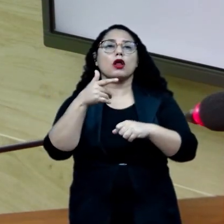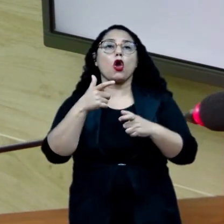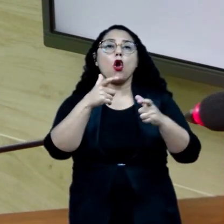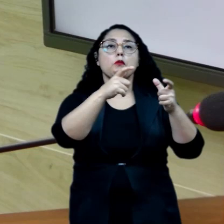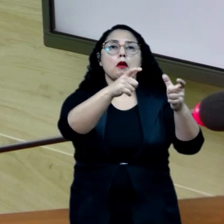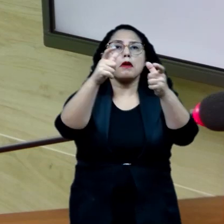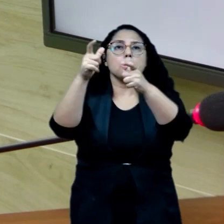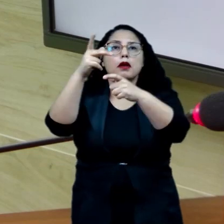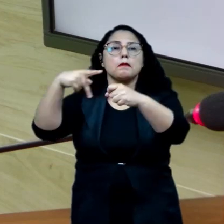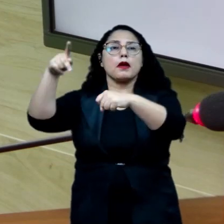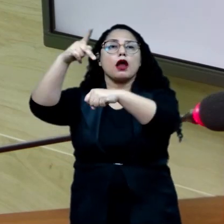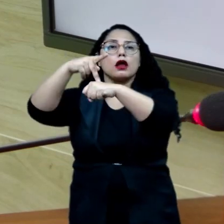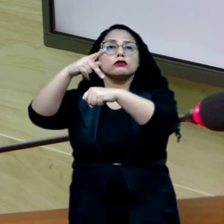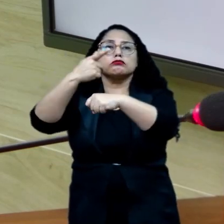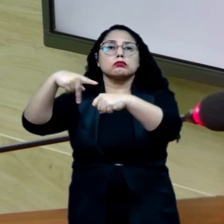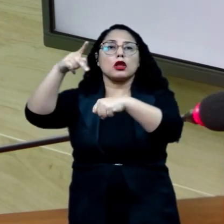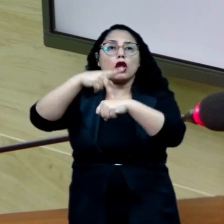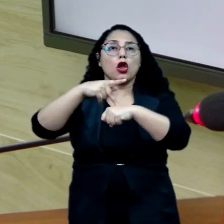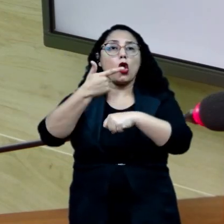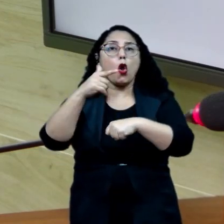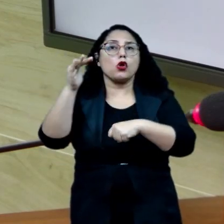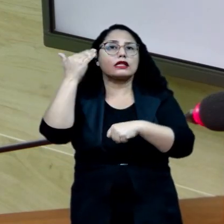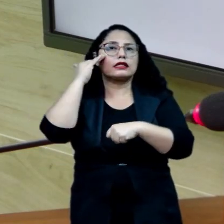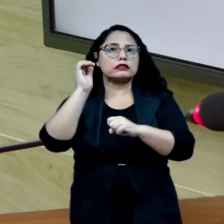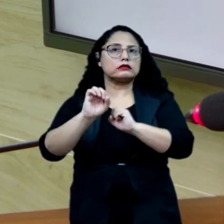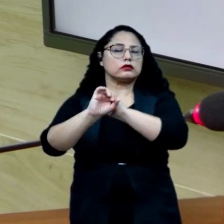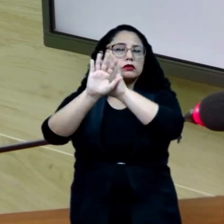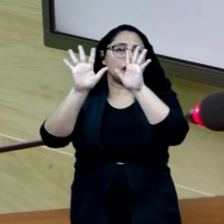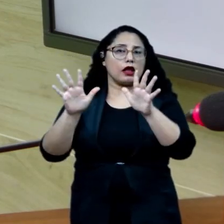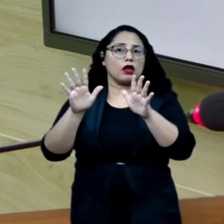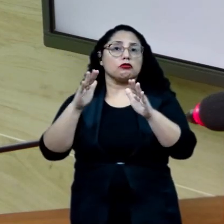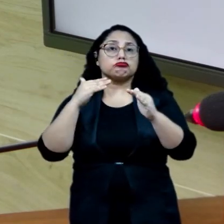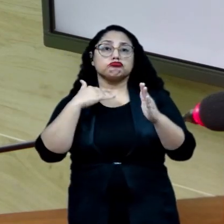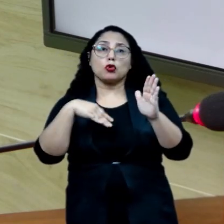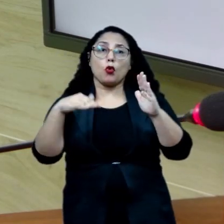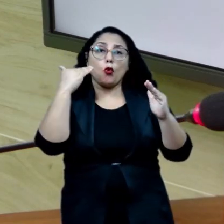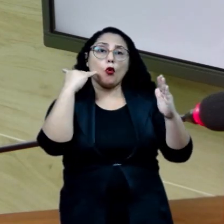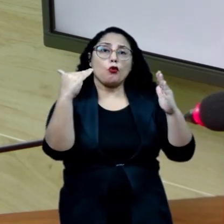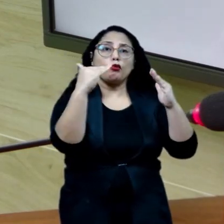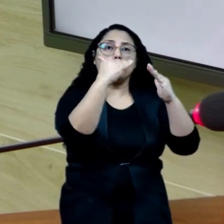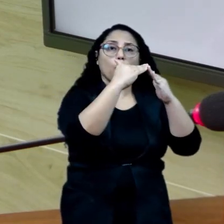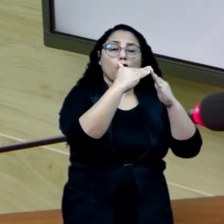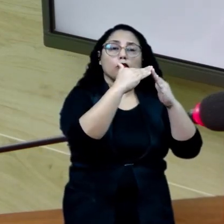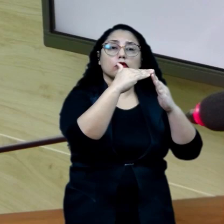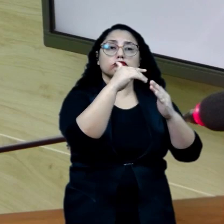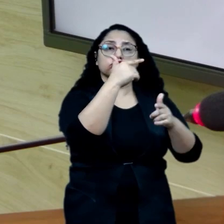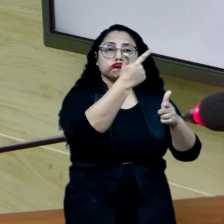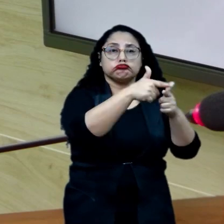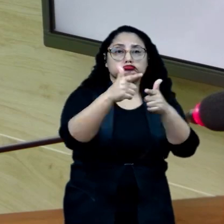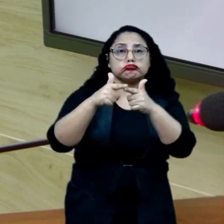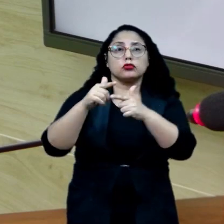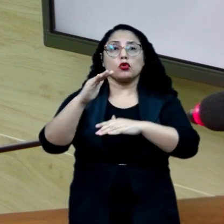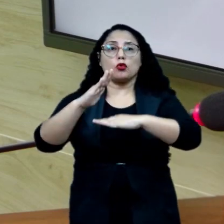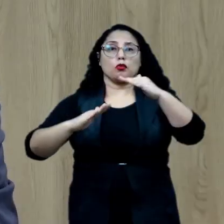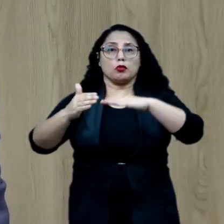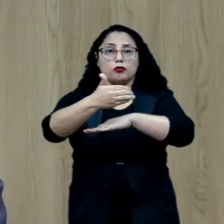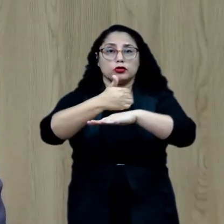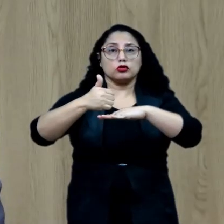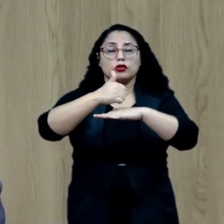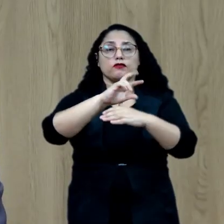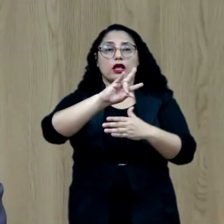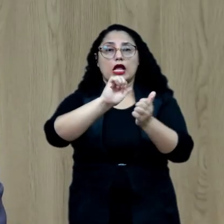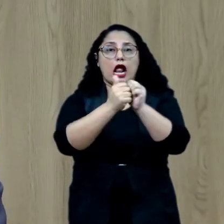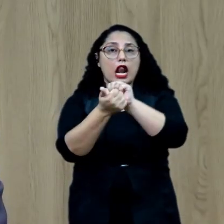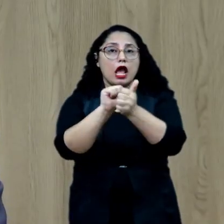outros países, também vão ser outros entendimentos, né? Então, Sim. conforme a demanda, o profissional vai se moldando, né? Sim, sim. E uma